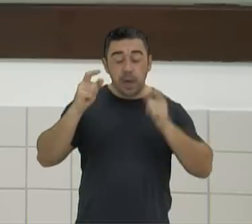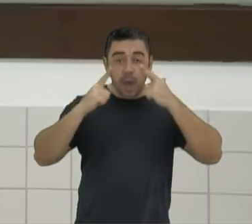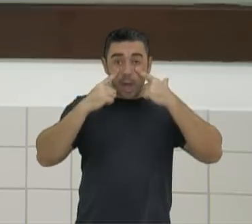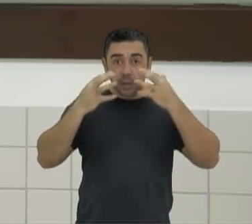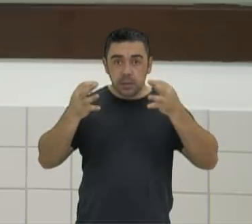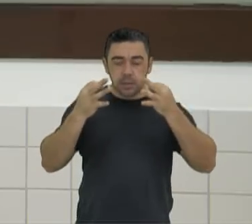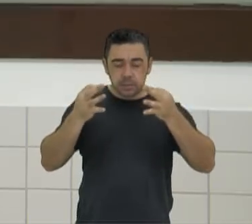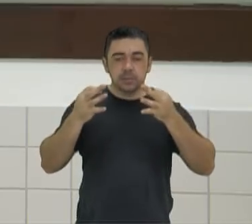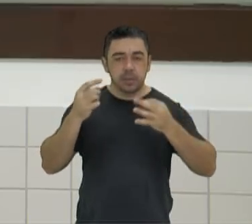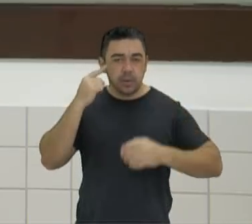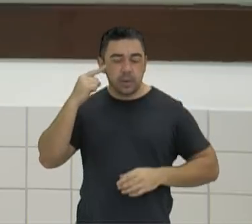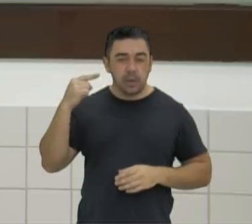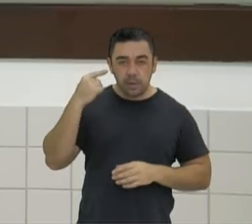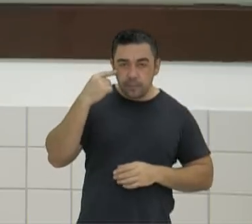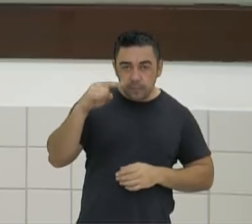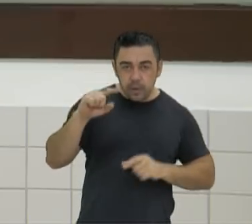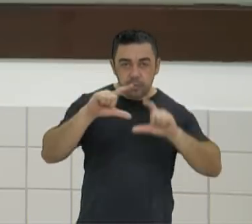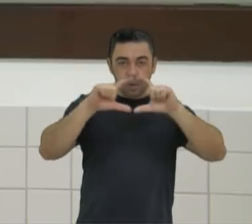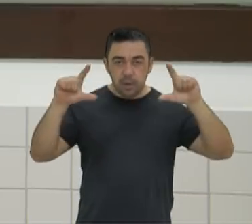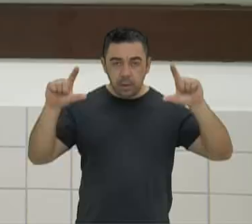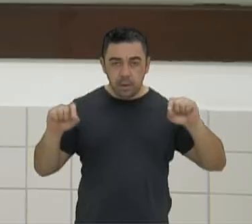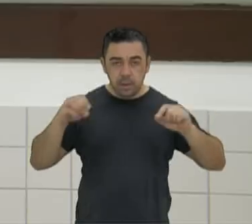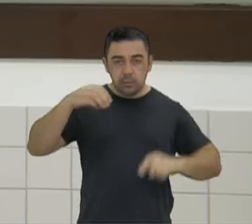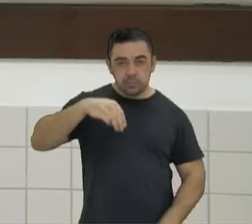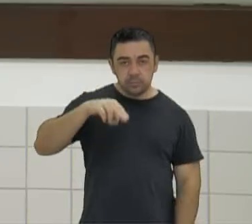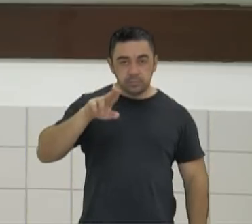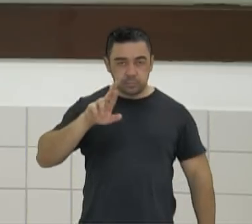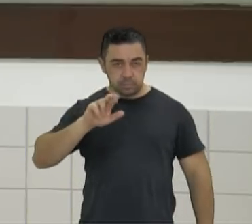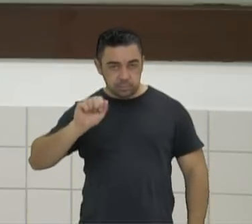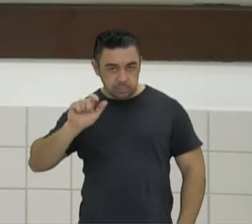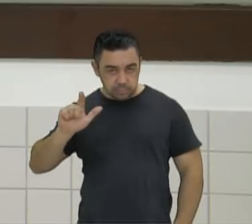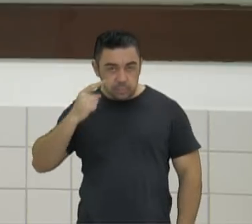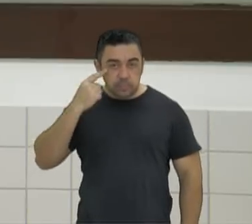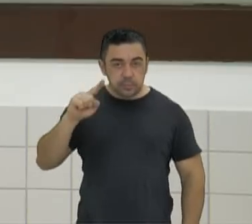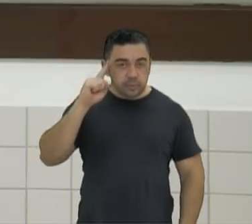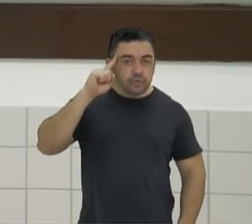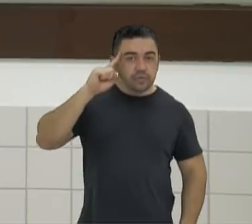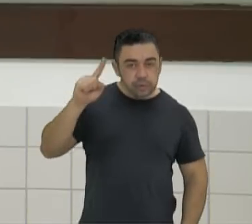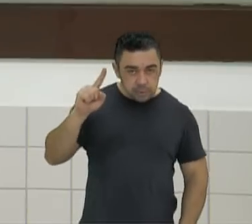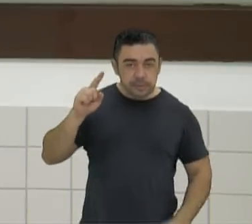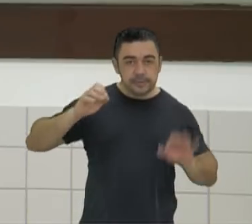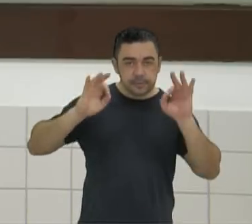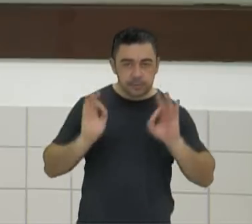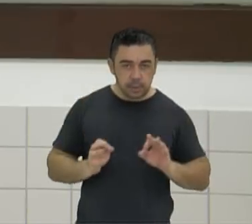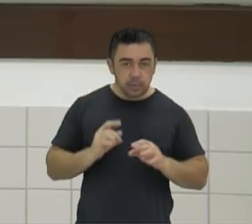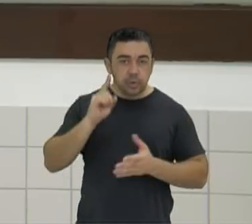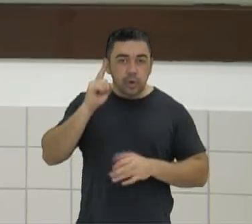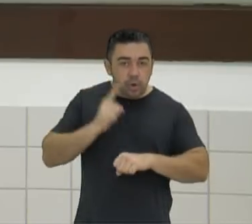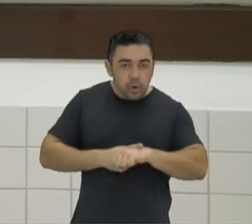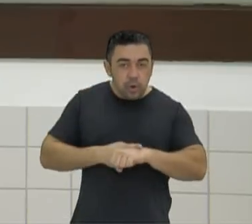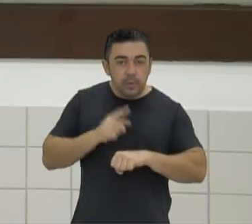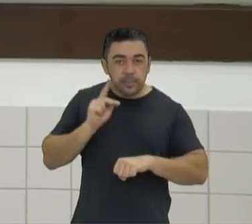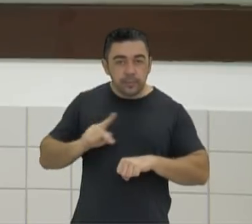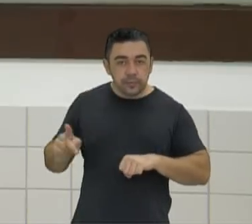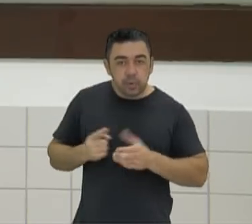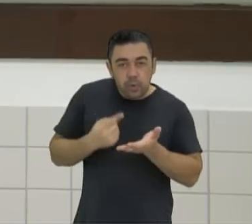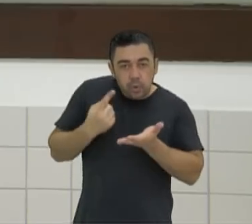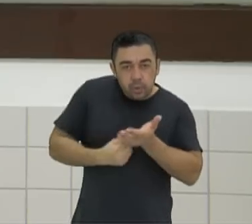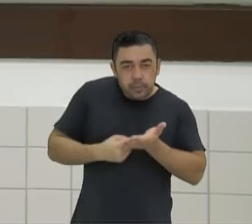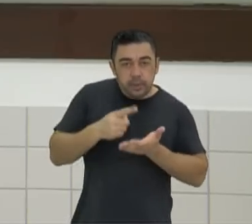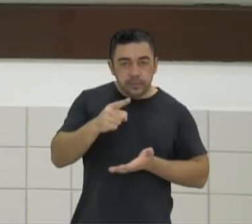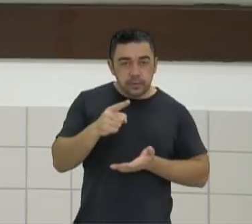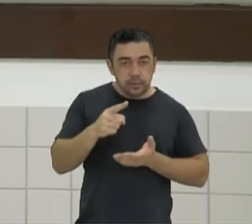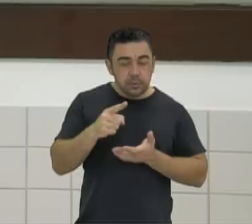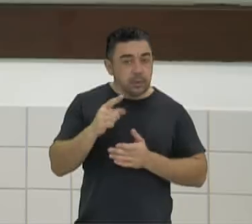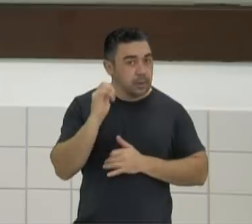lá do Classroom para poder anotar na agenda o dia e o horário que o seu professor marcar. E posso falar